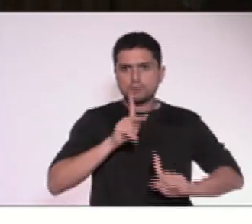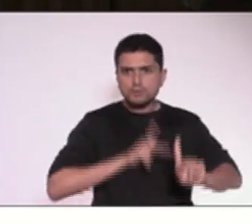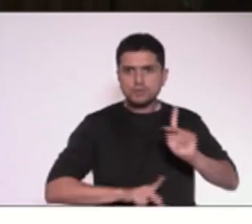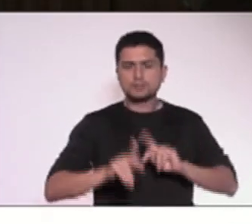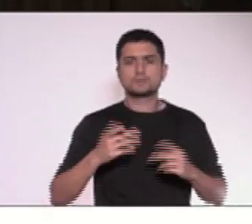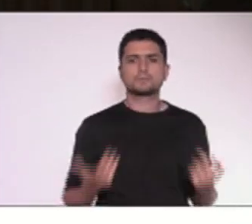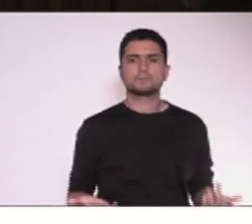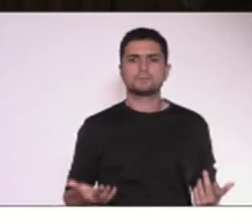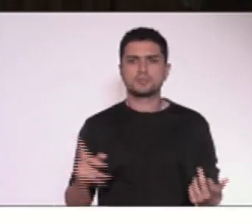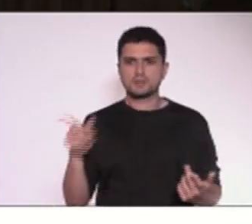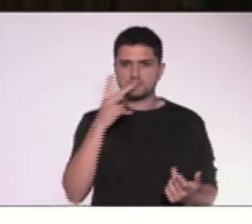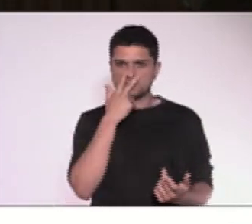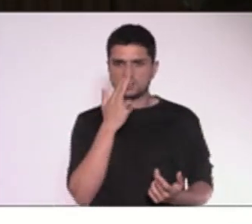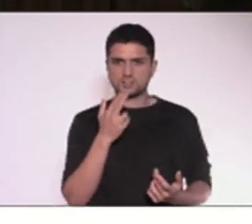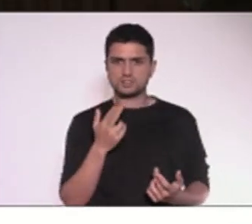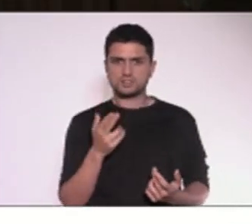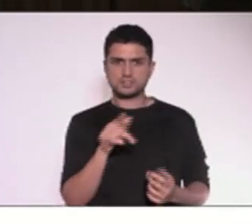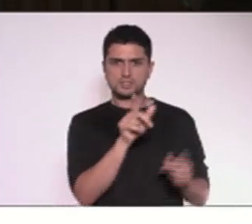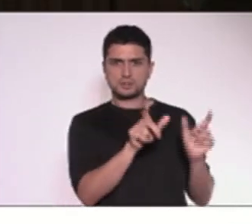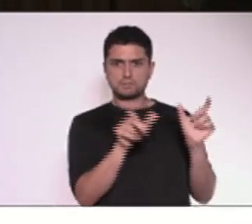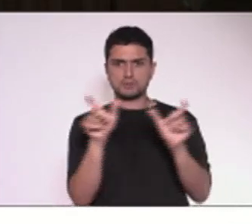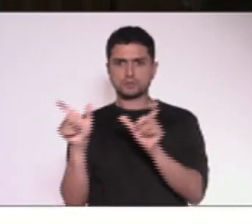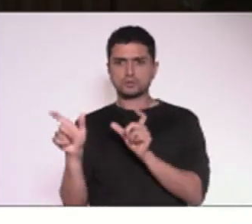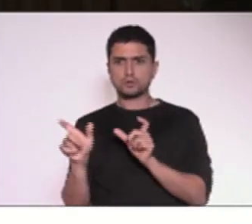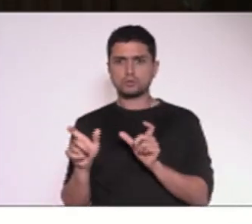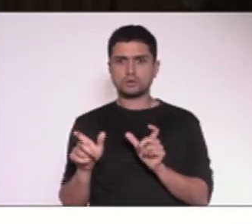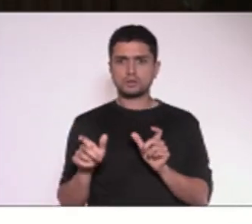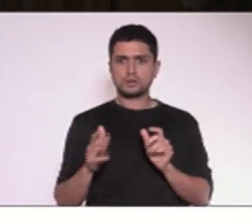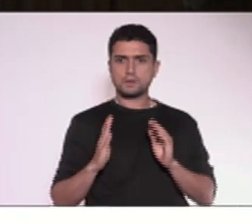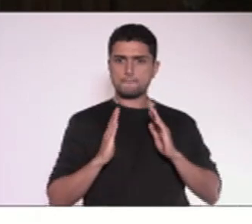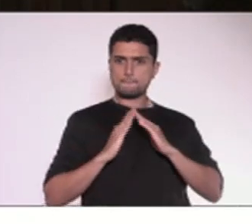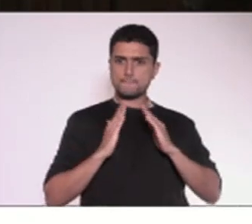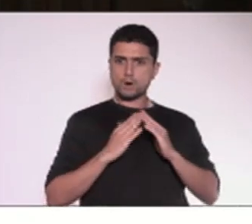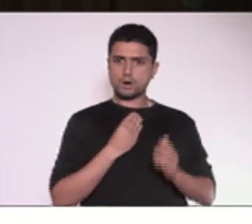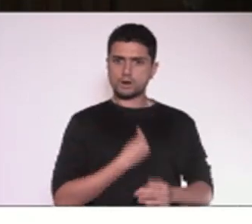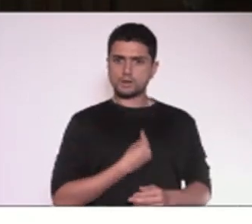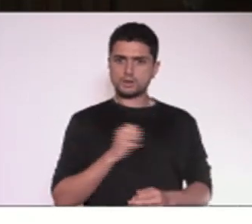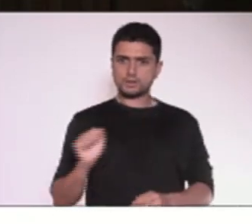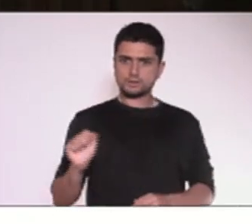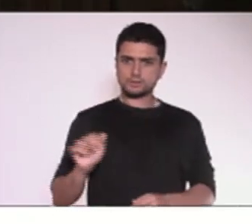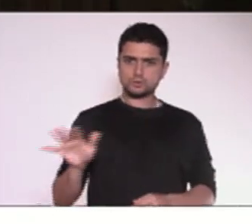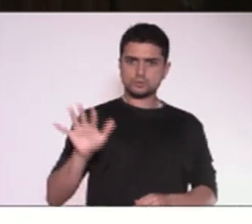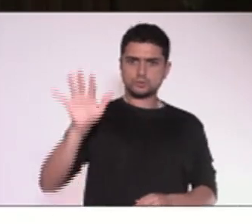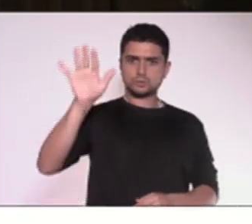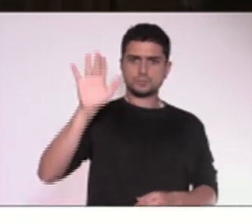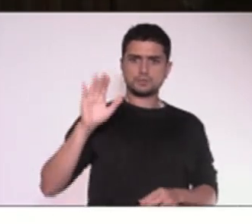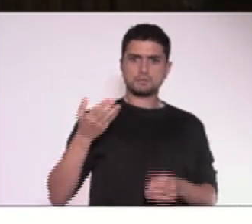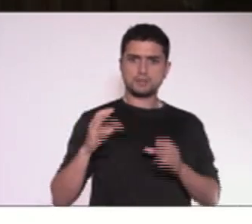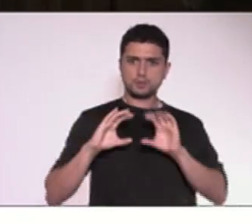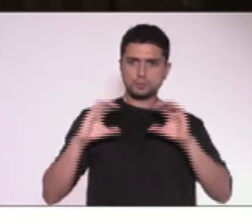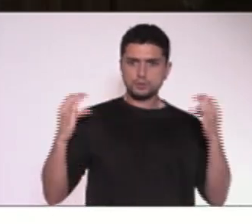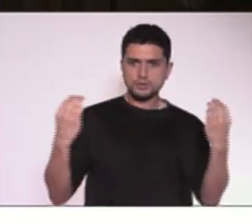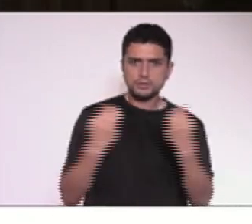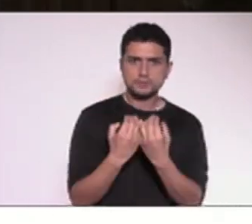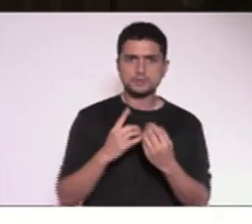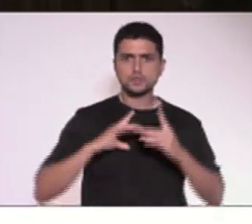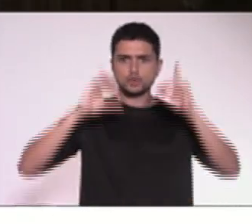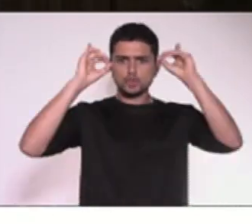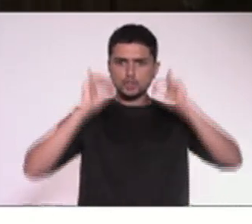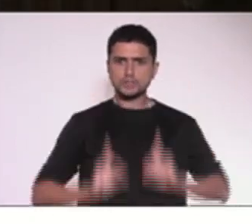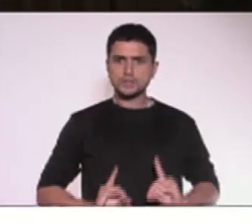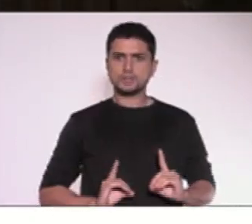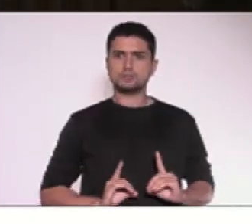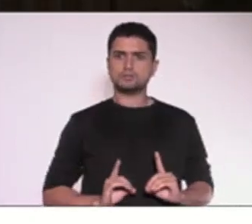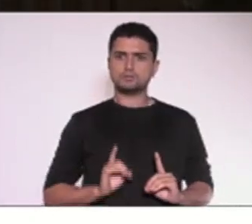fossem providas, aqueles moradores da comunidade, do direito de cidadão, da nossa lei, do nosso direito penal, da nossa